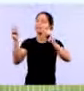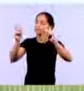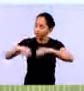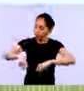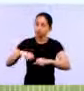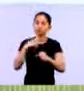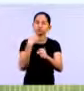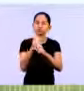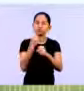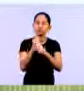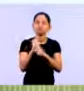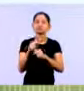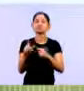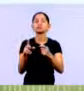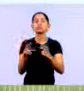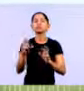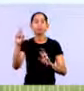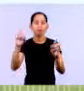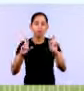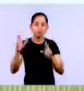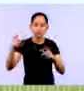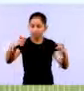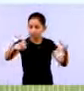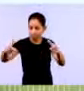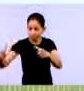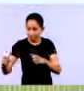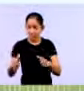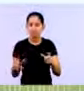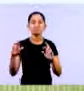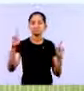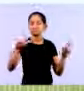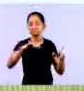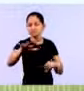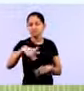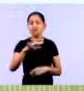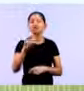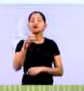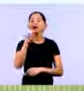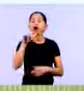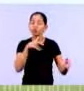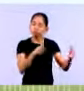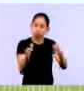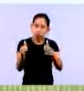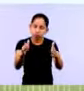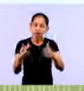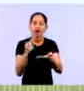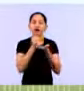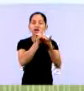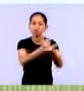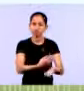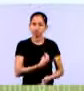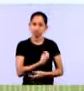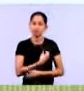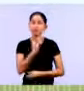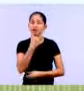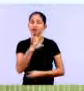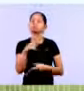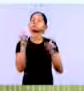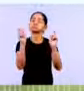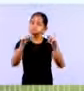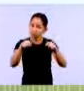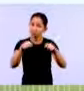construção de uma praça, a canalização de um córrego. Então, essas ações são uma prestação